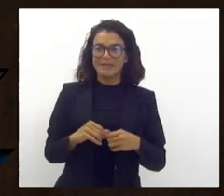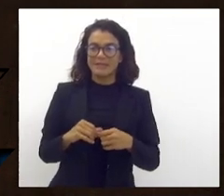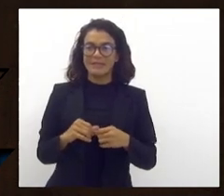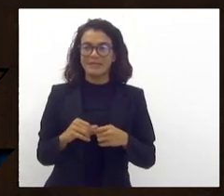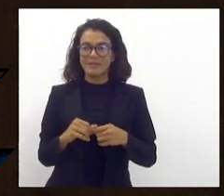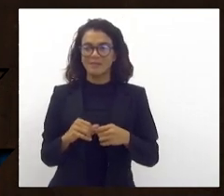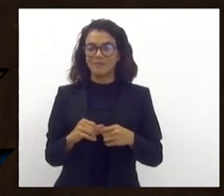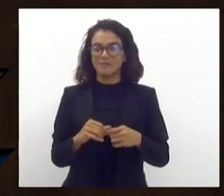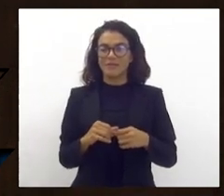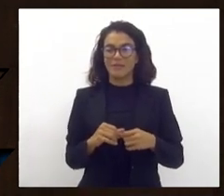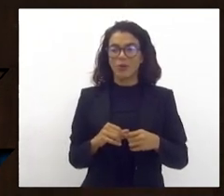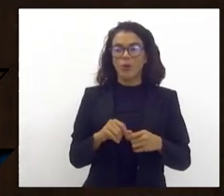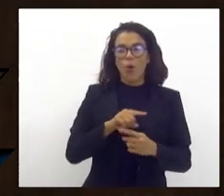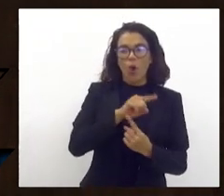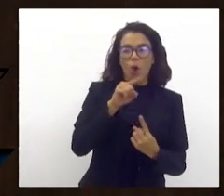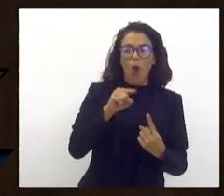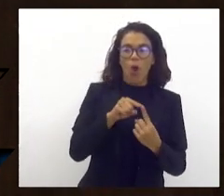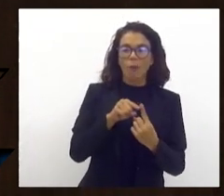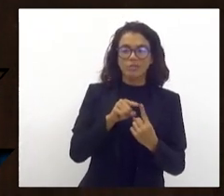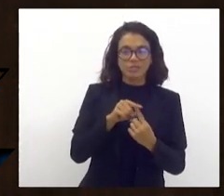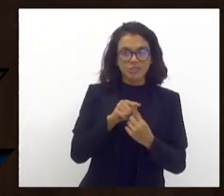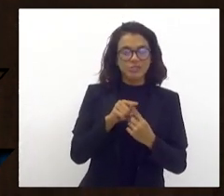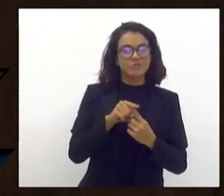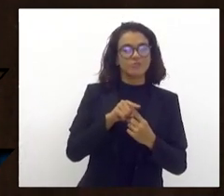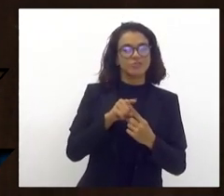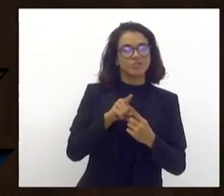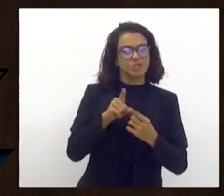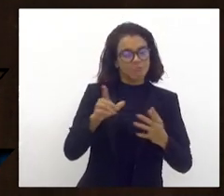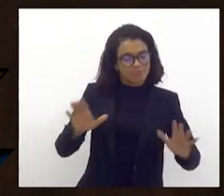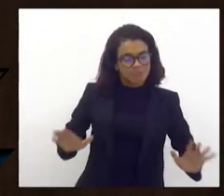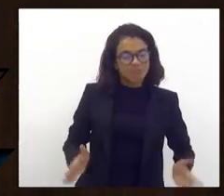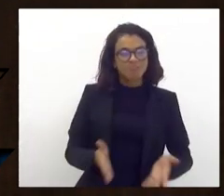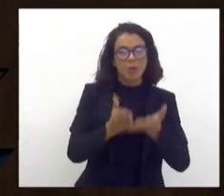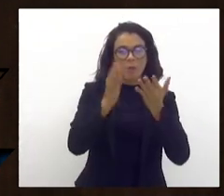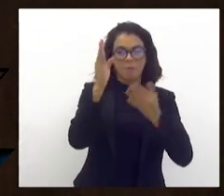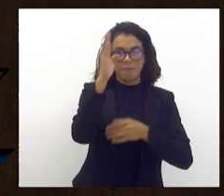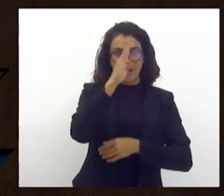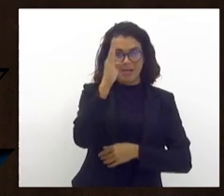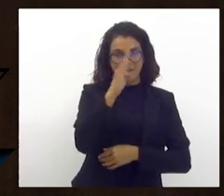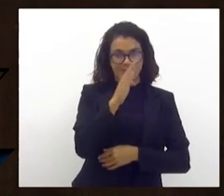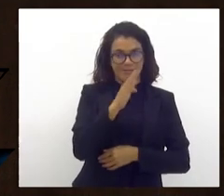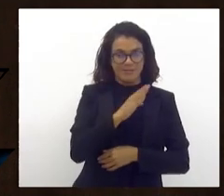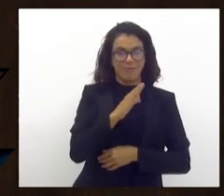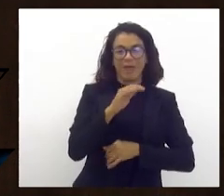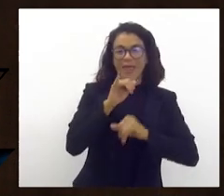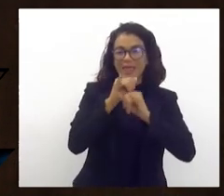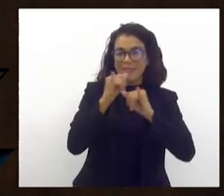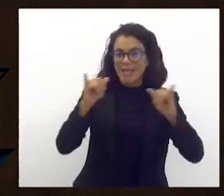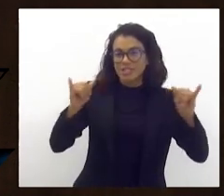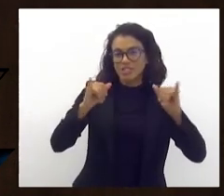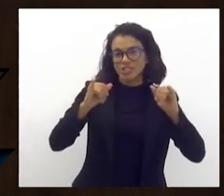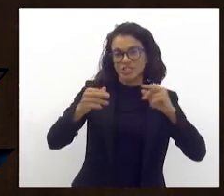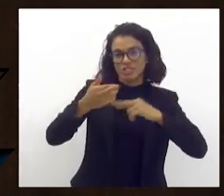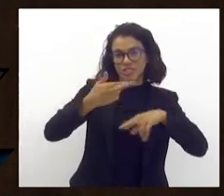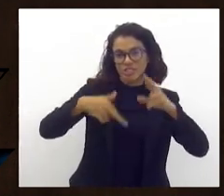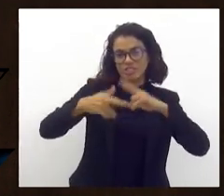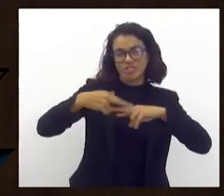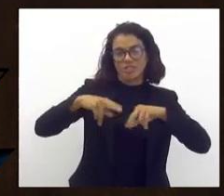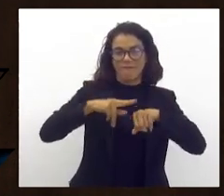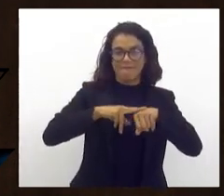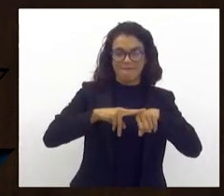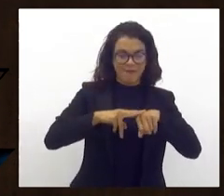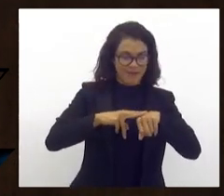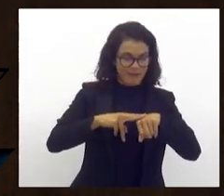de fazer do Brasil uma potência energética de matriz renovável, de energias